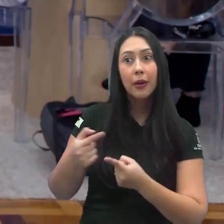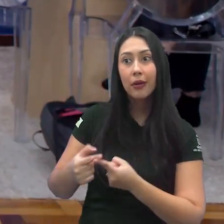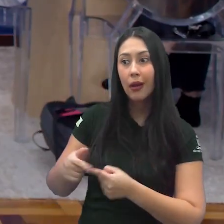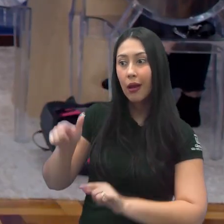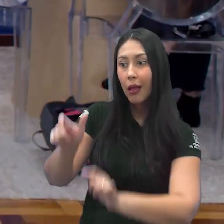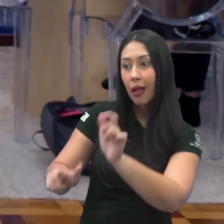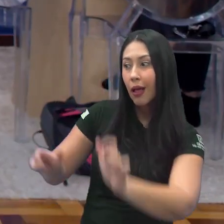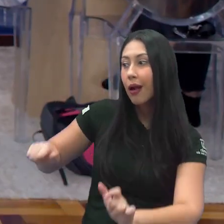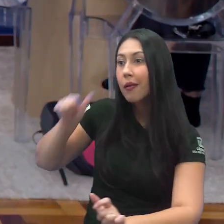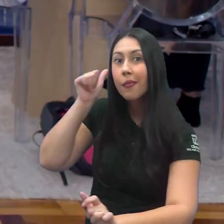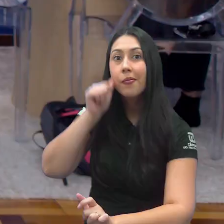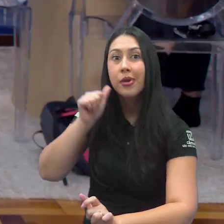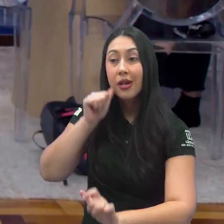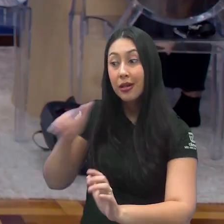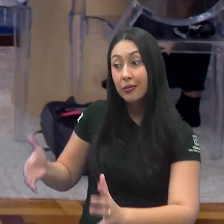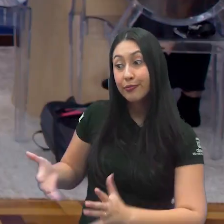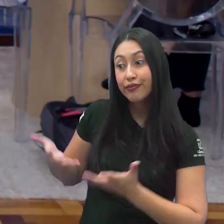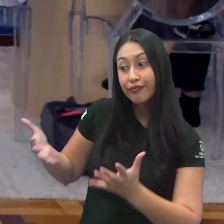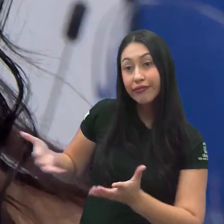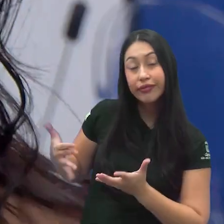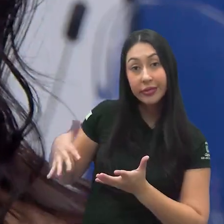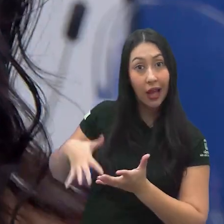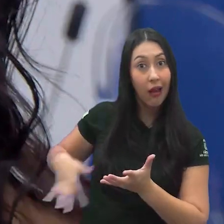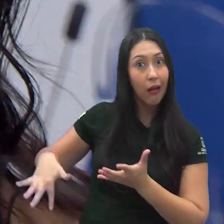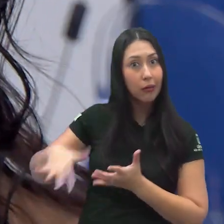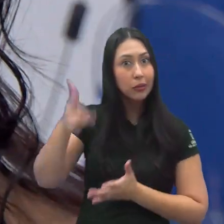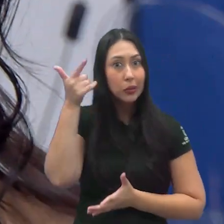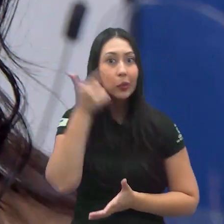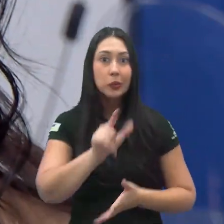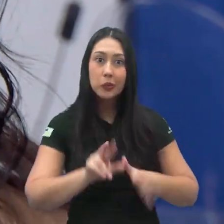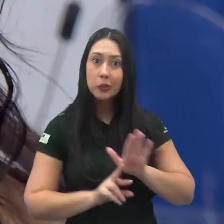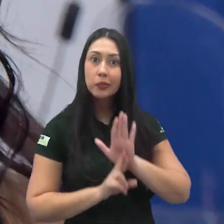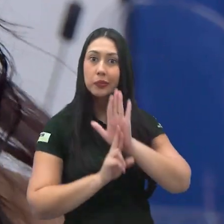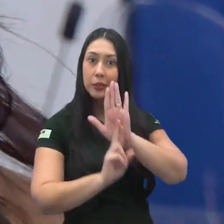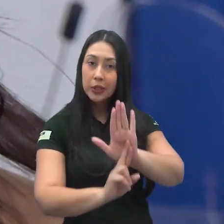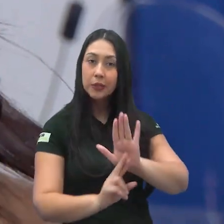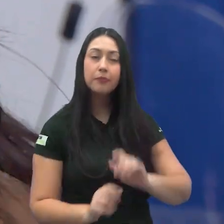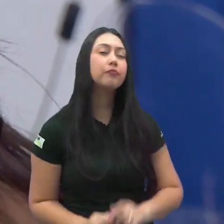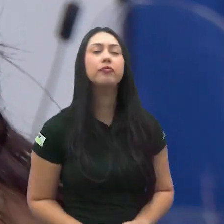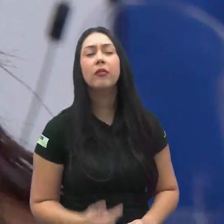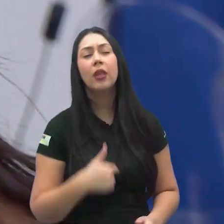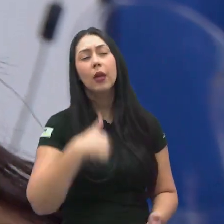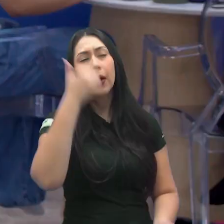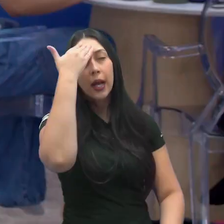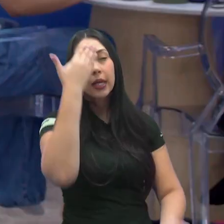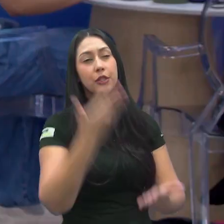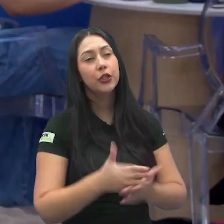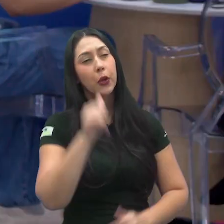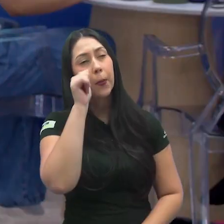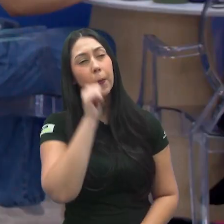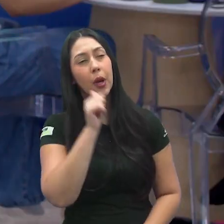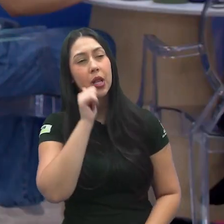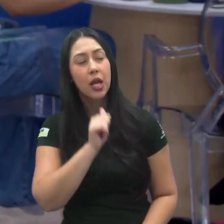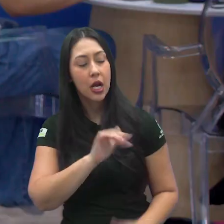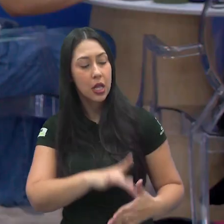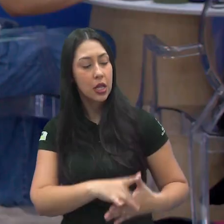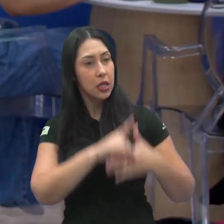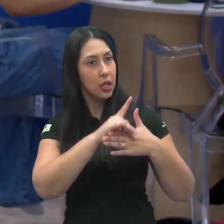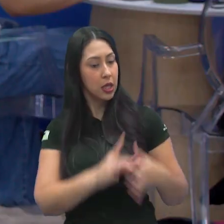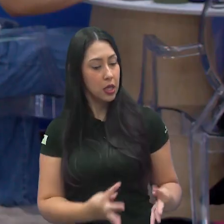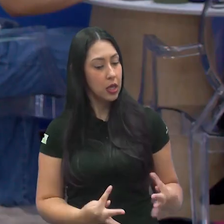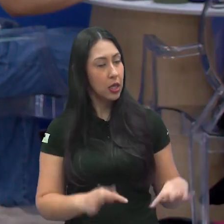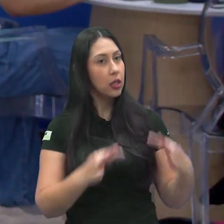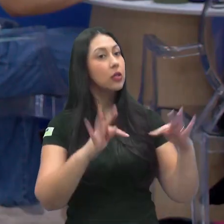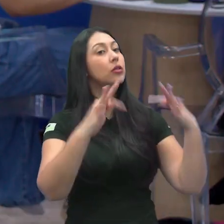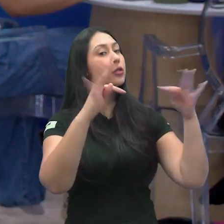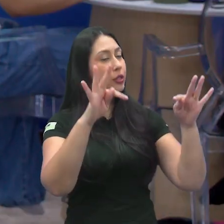mercado vem da inspiração de outras mulheres que têm alcançado espaço e representatividade. Eu creio que mulheres na tecnologia,